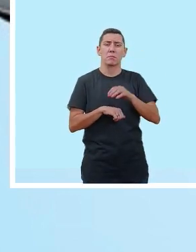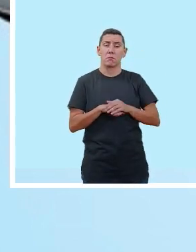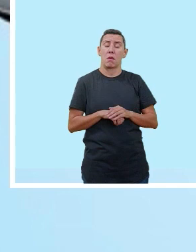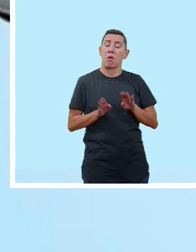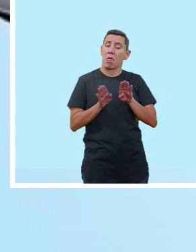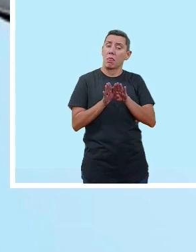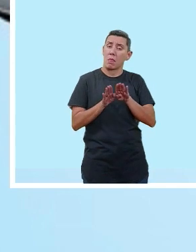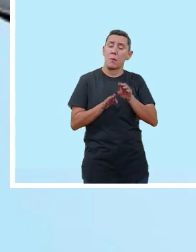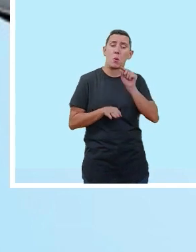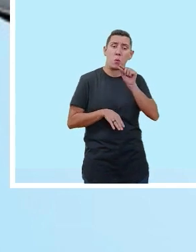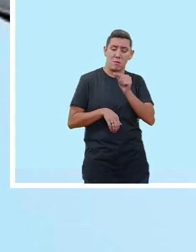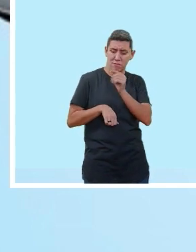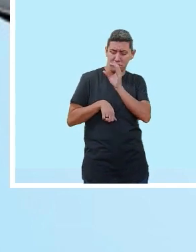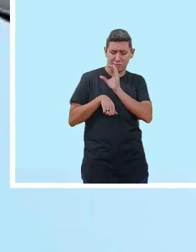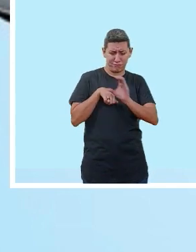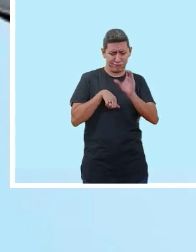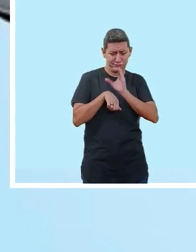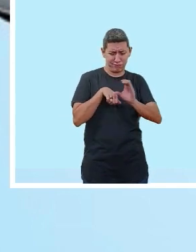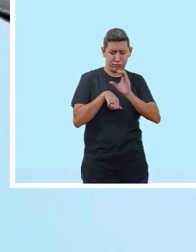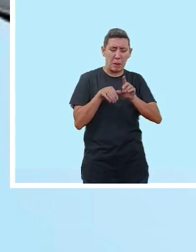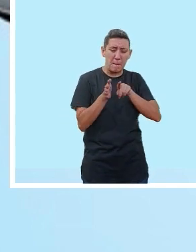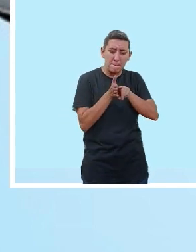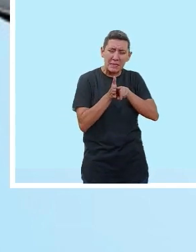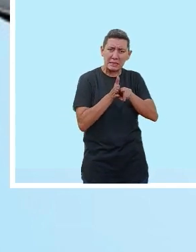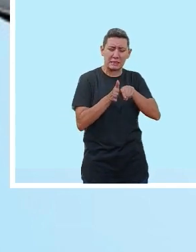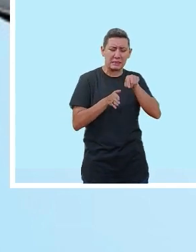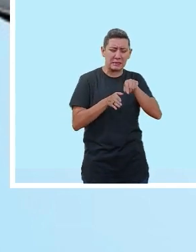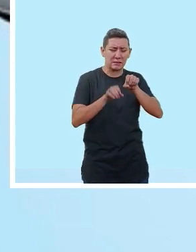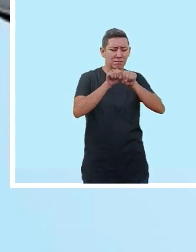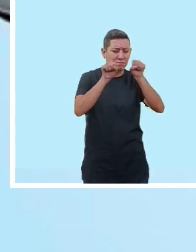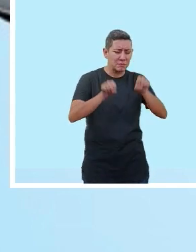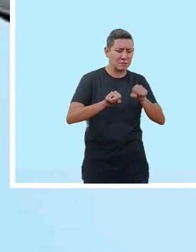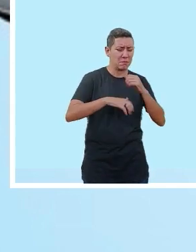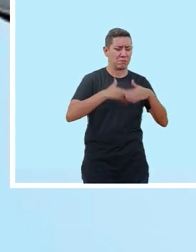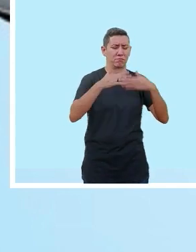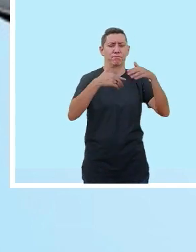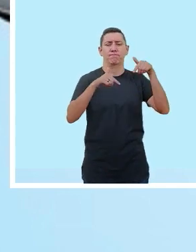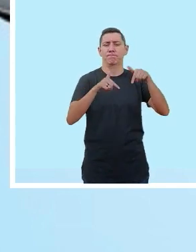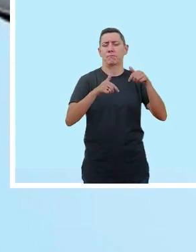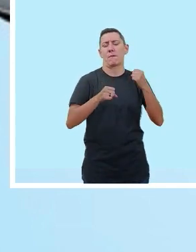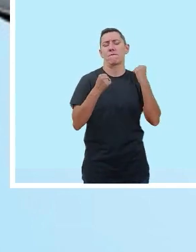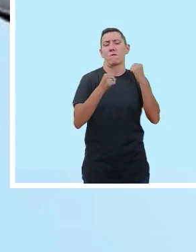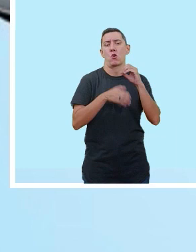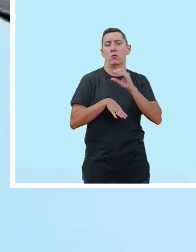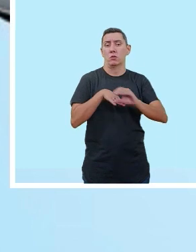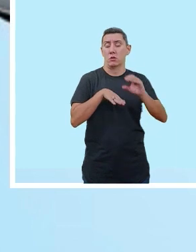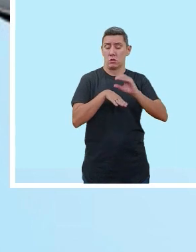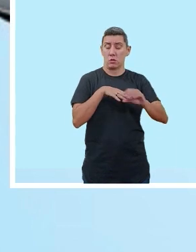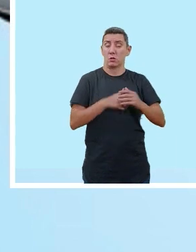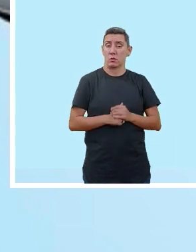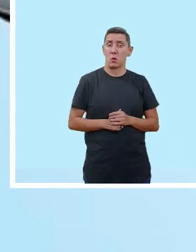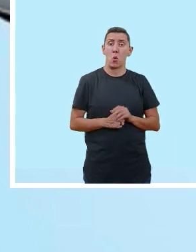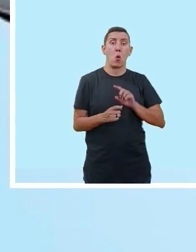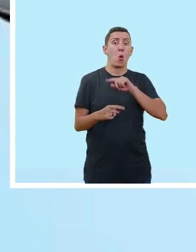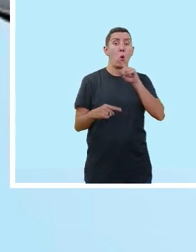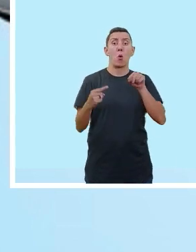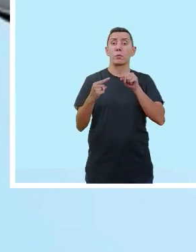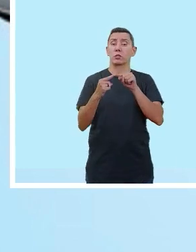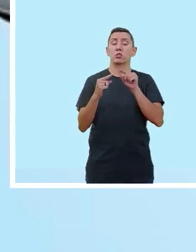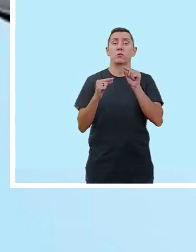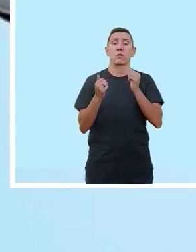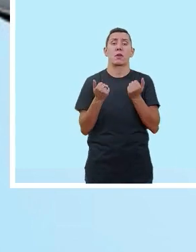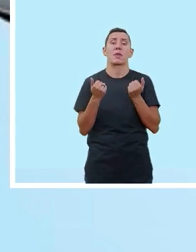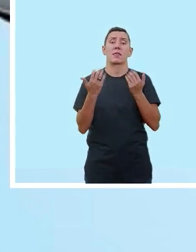pesquisa e desenvolvimento. O objetivo da Huawei é levar o digital para cada pessoa, casa